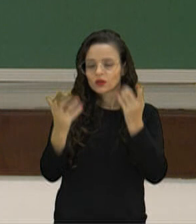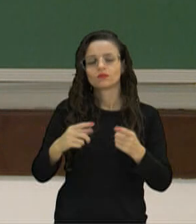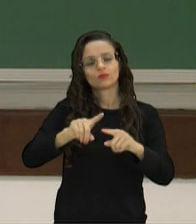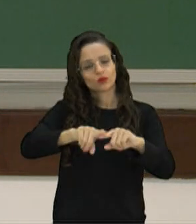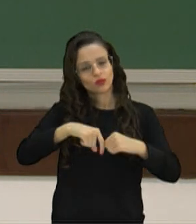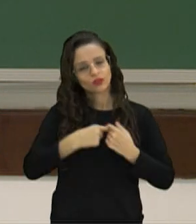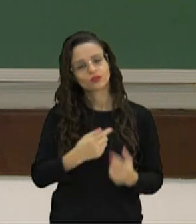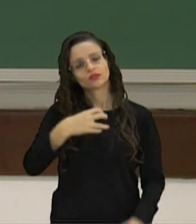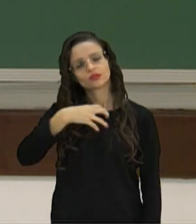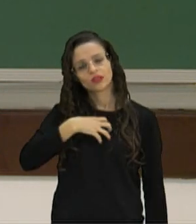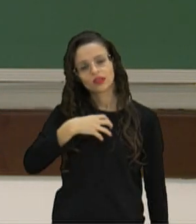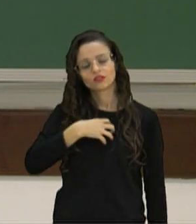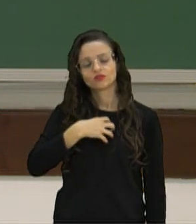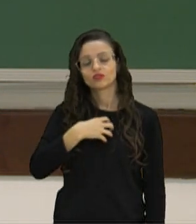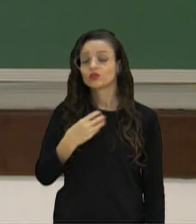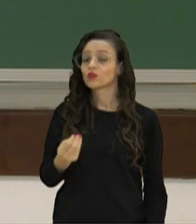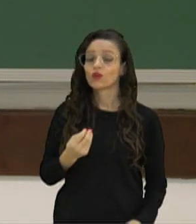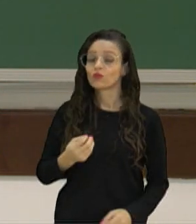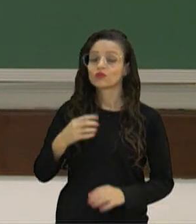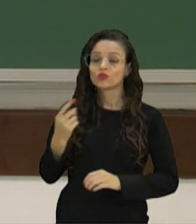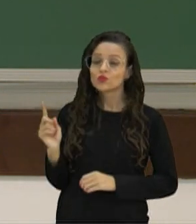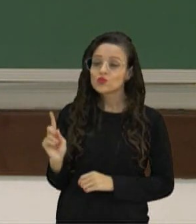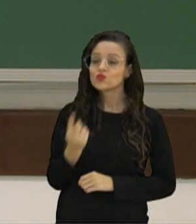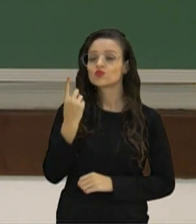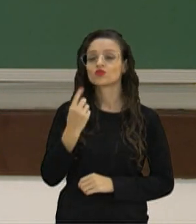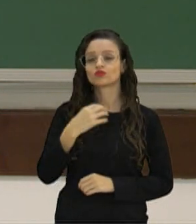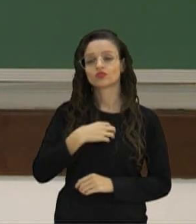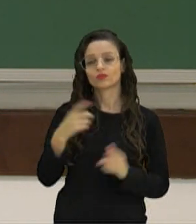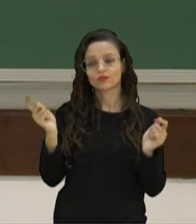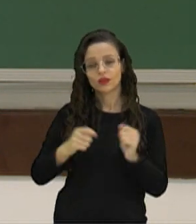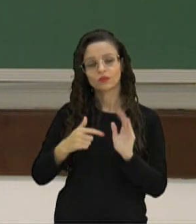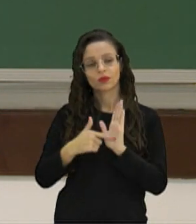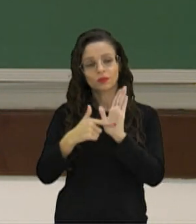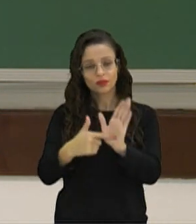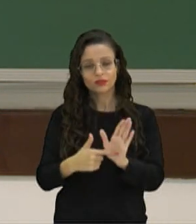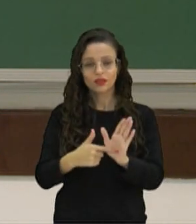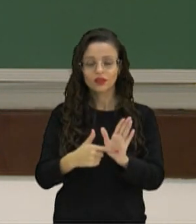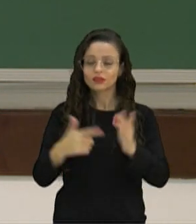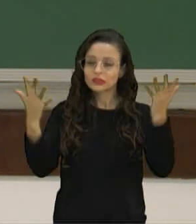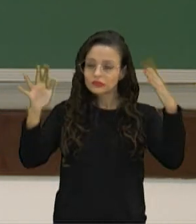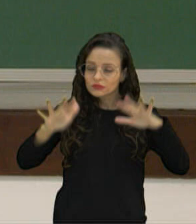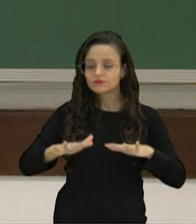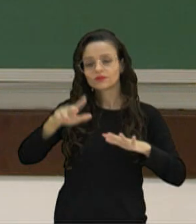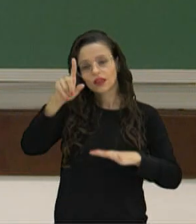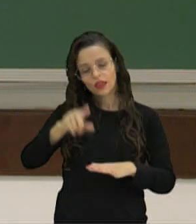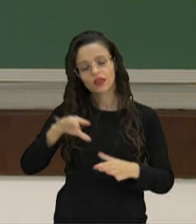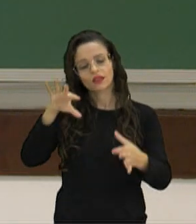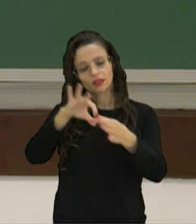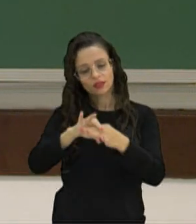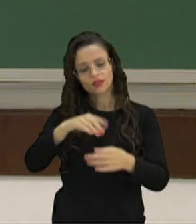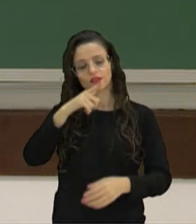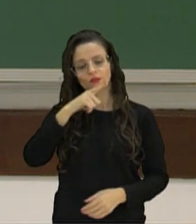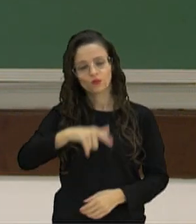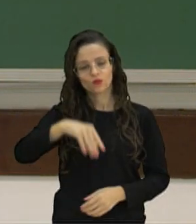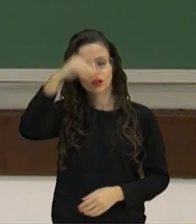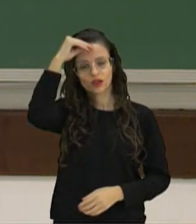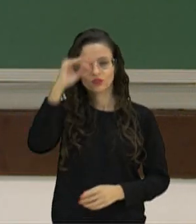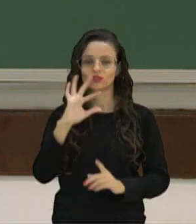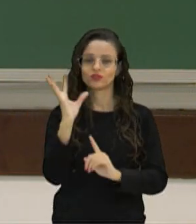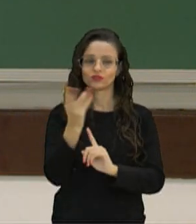ele sente esse drama e a única maneira que ele pode expressar esse drama desse mundo arruinado é através da linguagem artística.